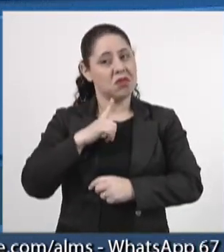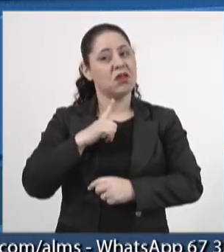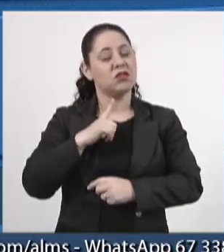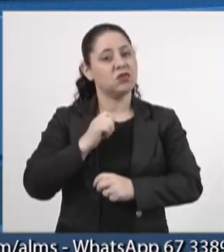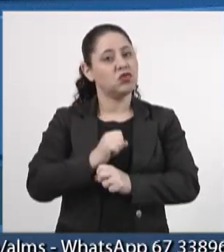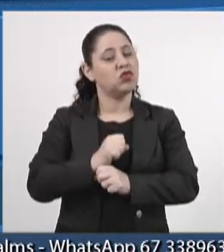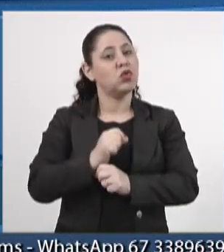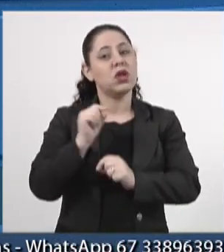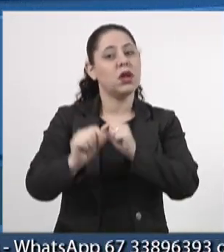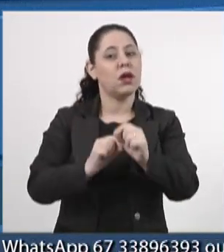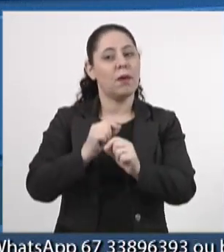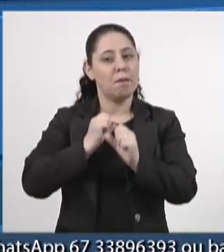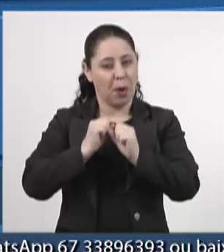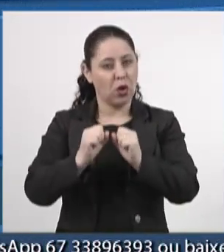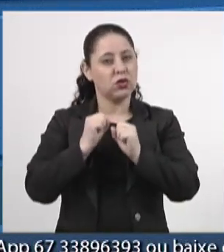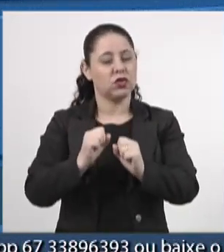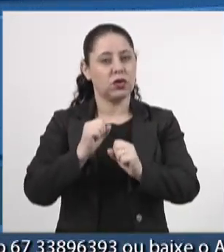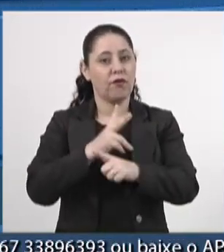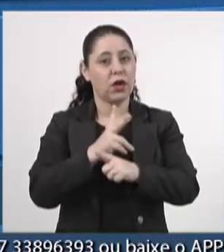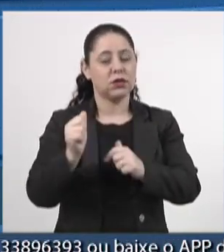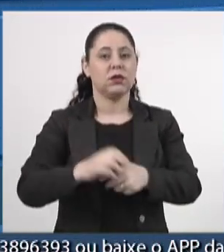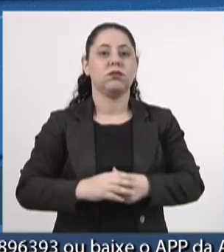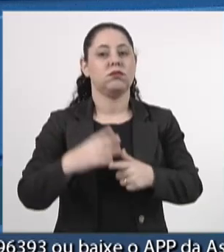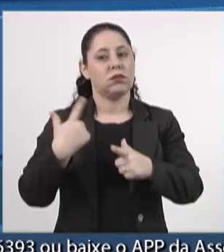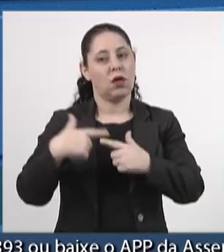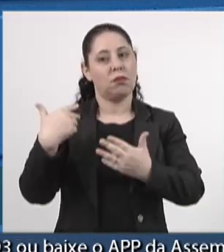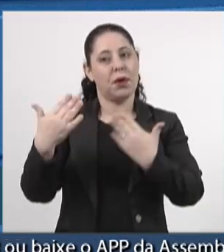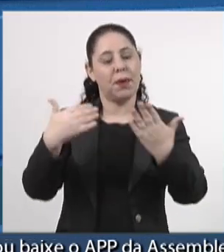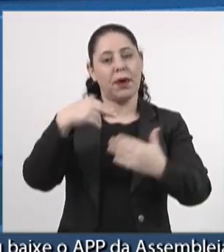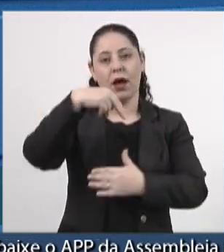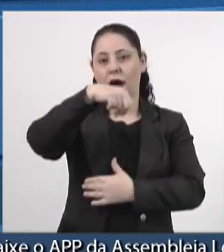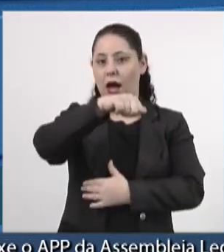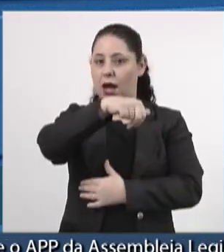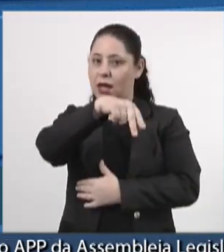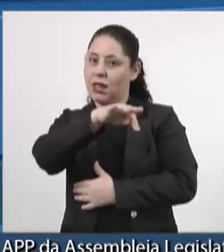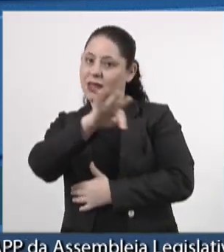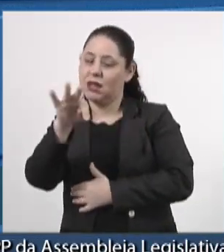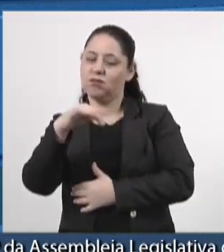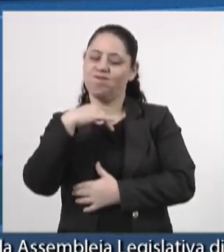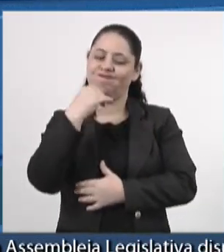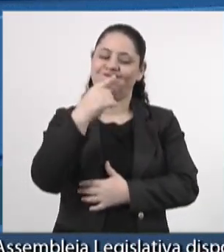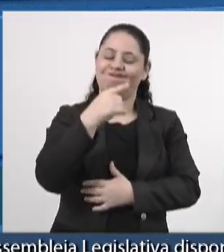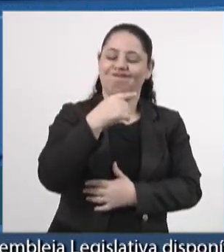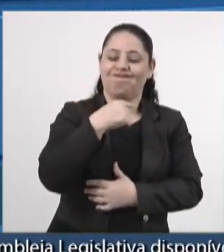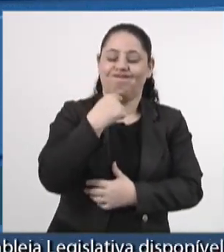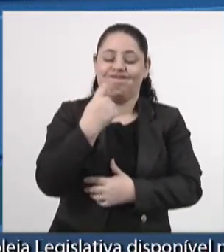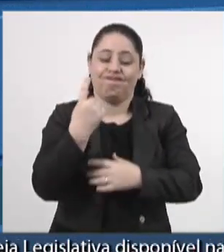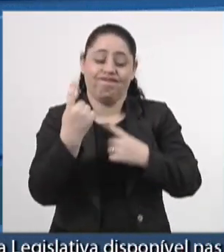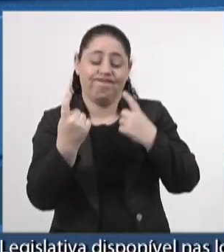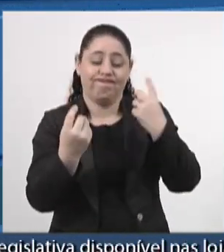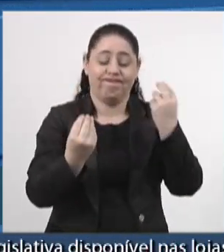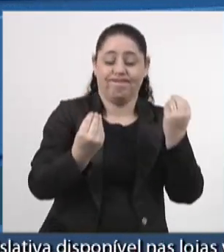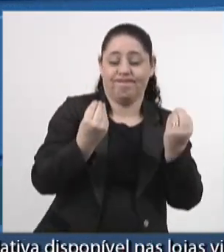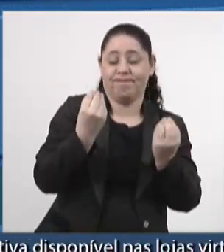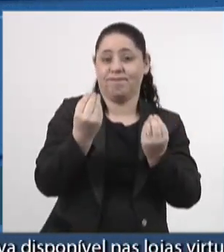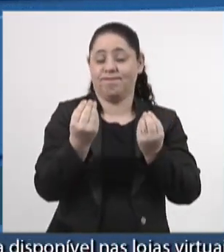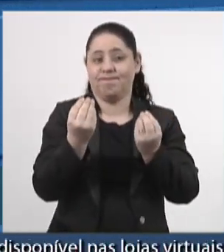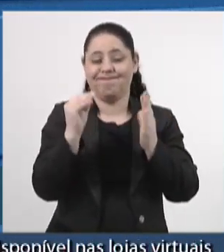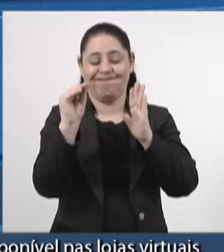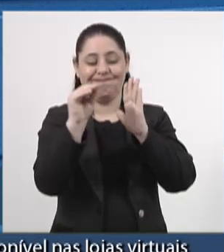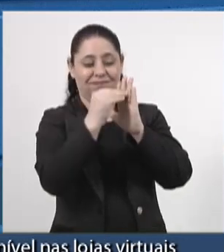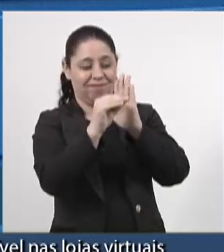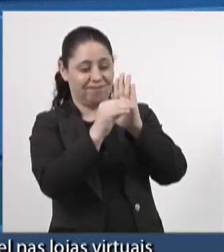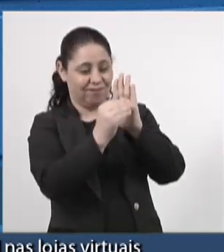ganhar isso, porque nós estamos conversando na NTT e eles estão na dúvida sobre a forma como eles colocaram